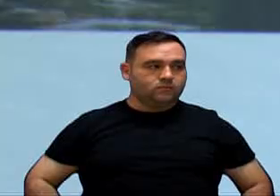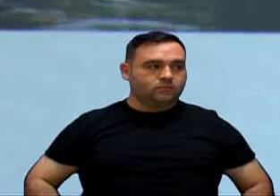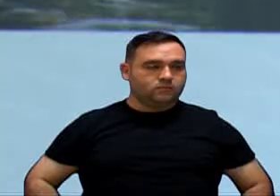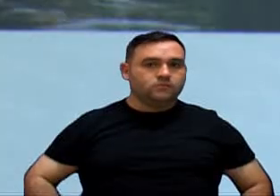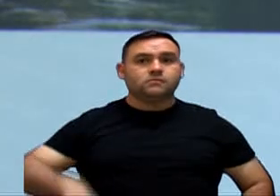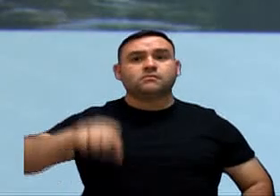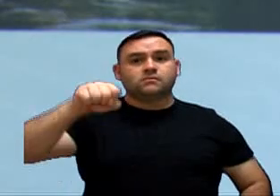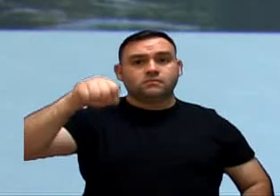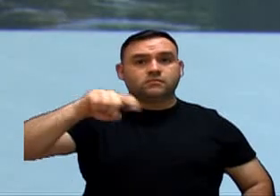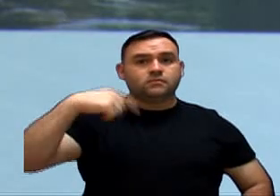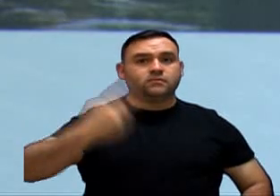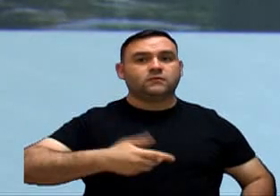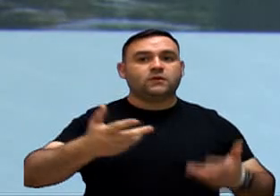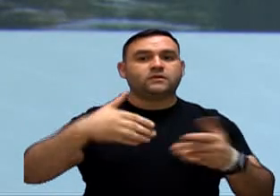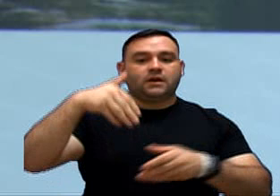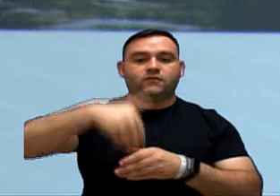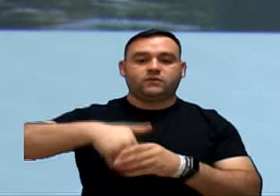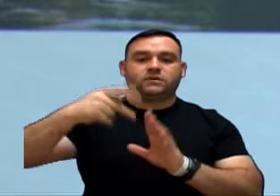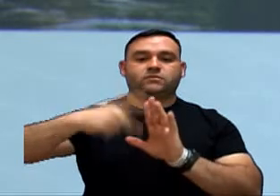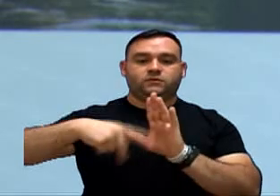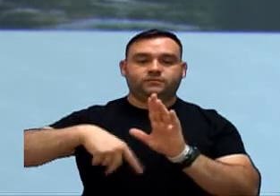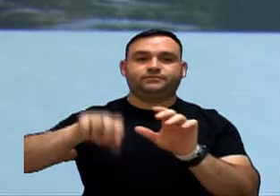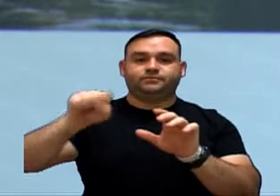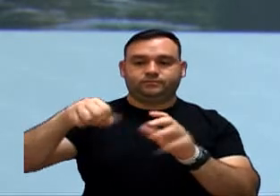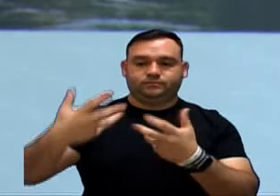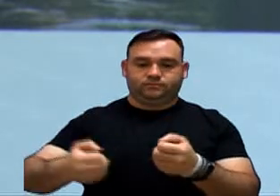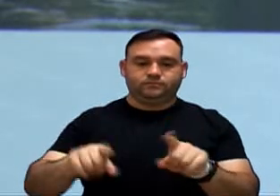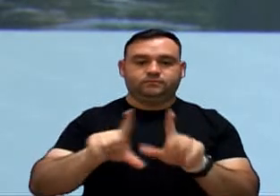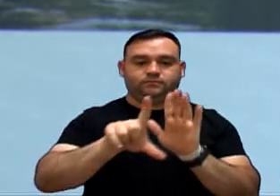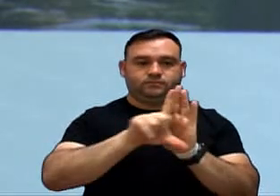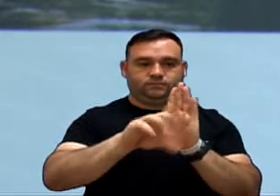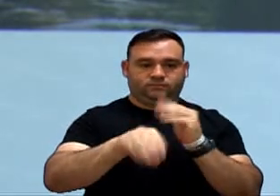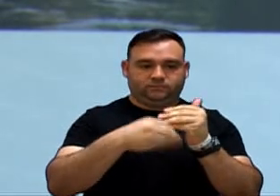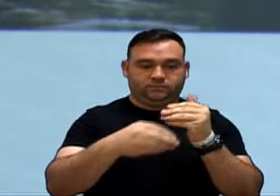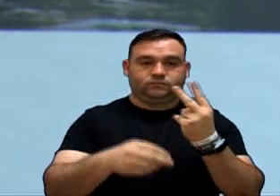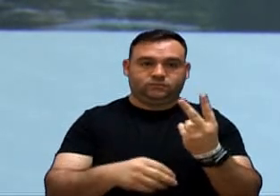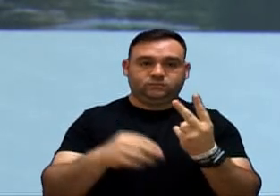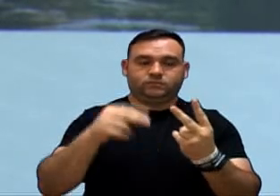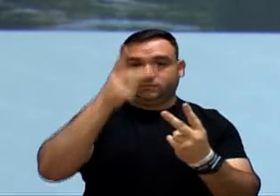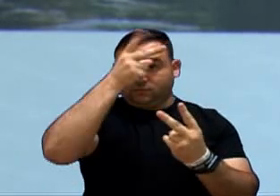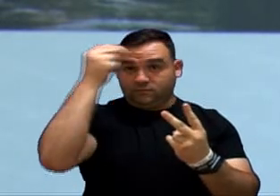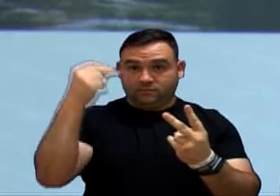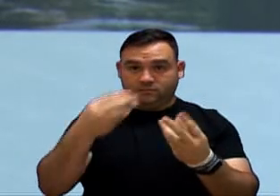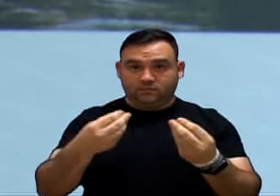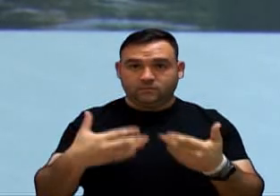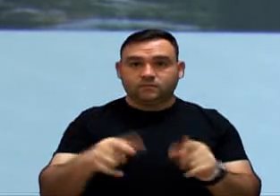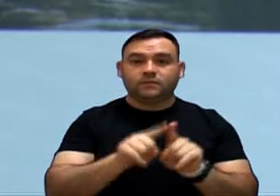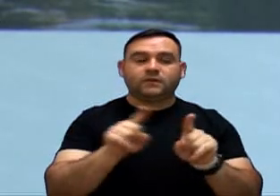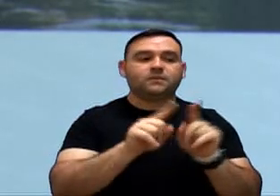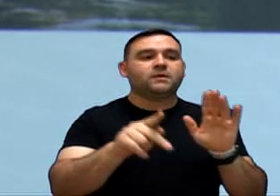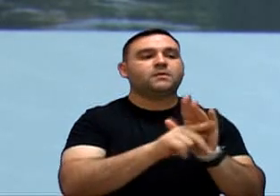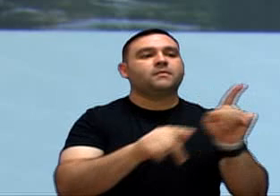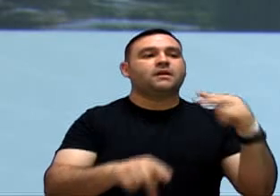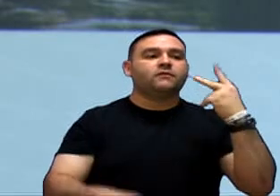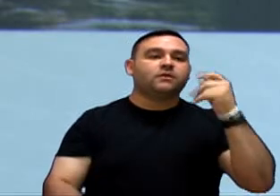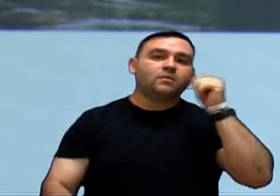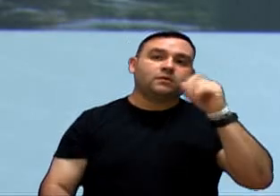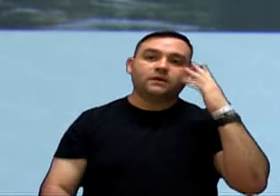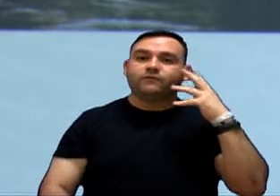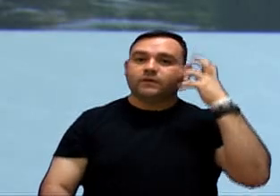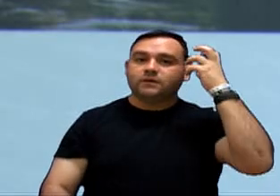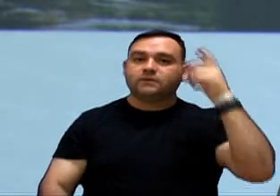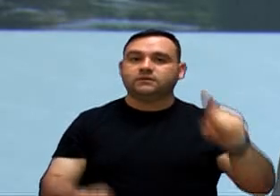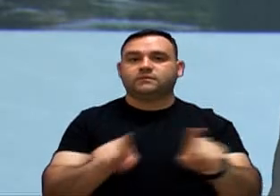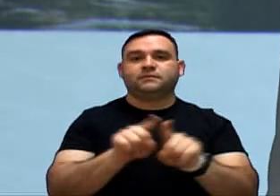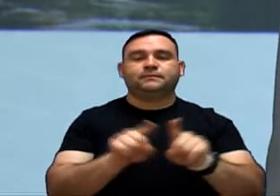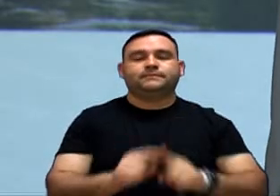Sim, encaminhamos pela votação do projeto e das duas emendas, de autoria do Executivo e de autoria da nobre vereadora também.